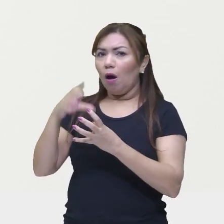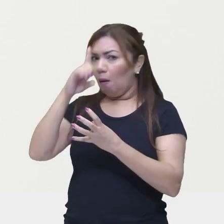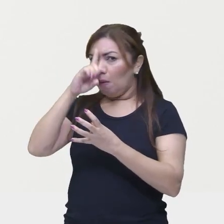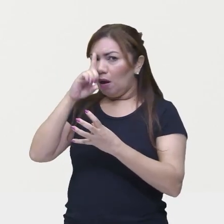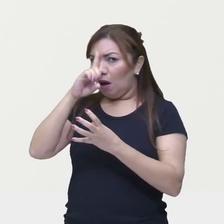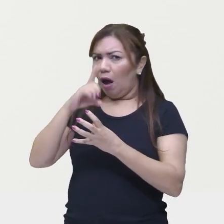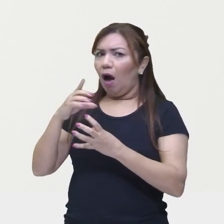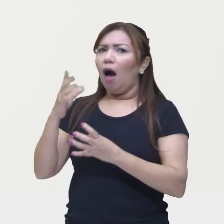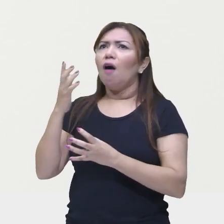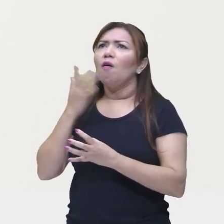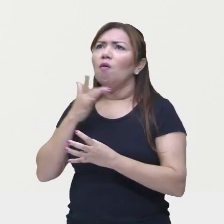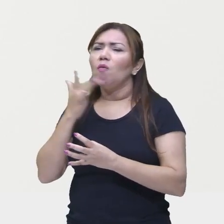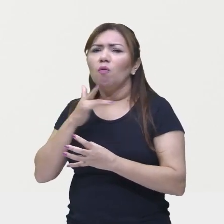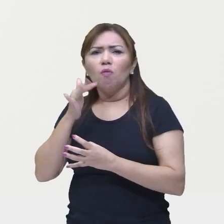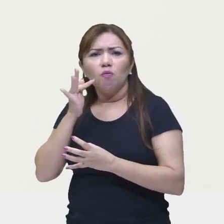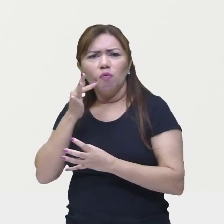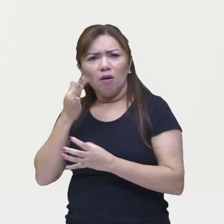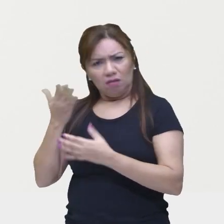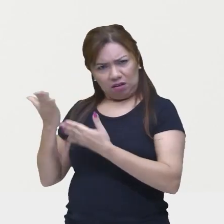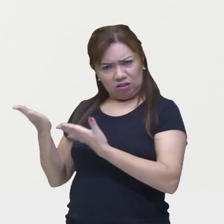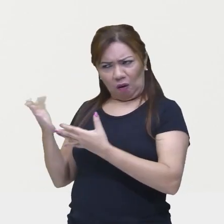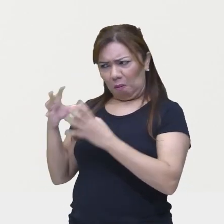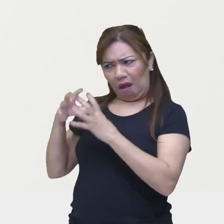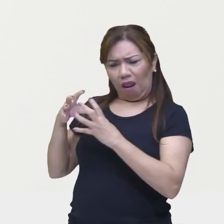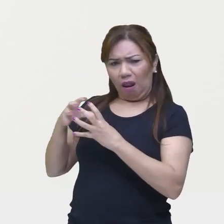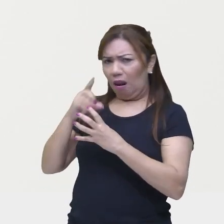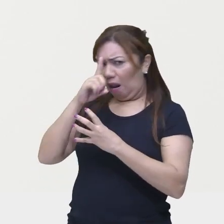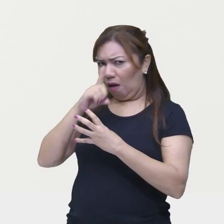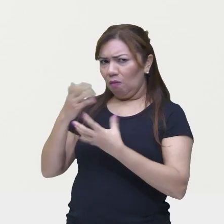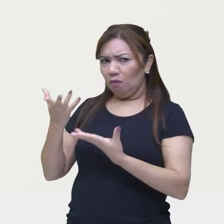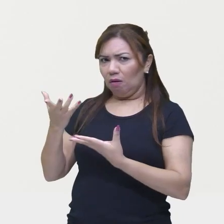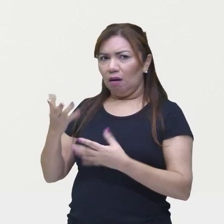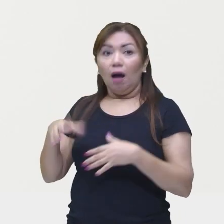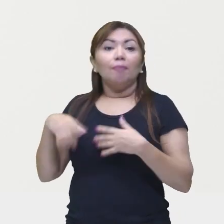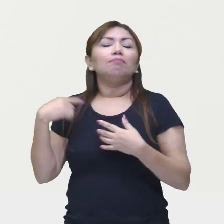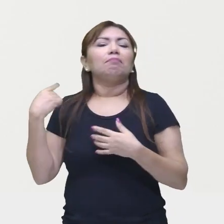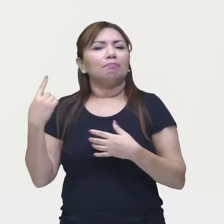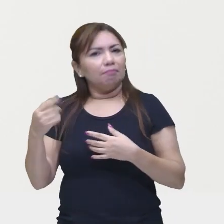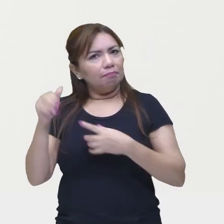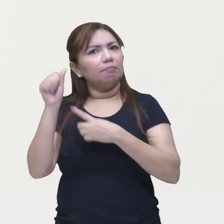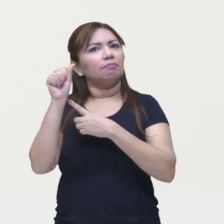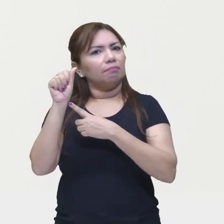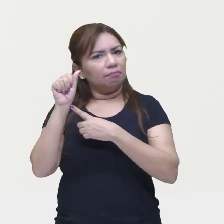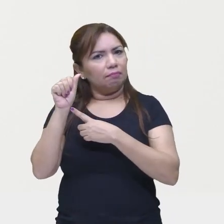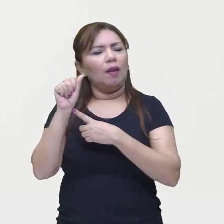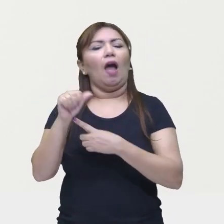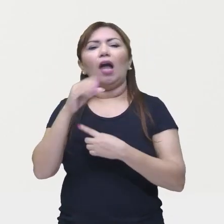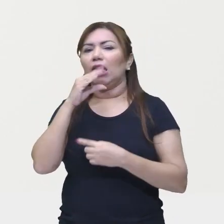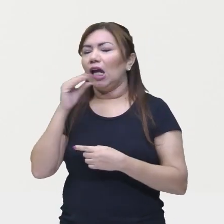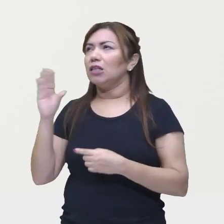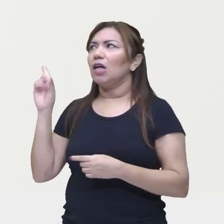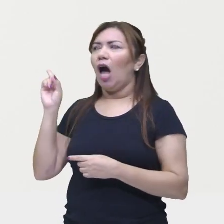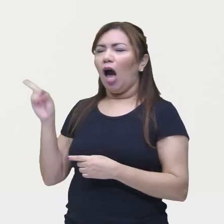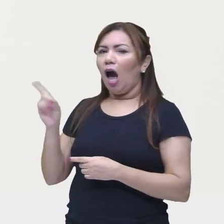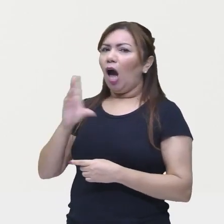não é um melão. Letra A criança